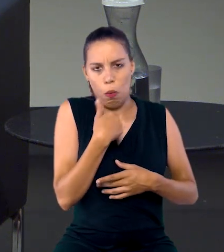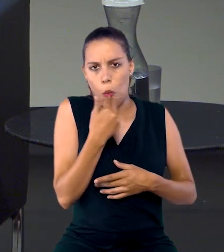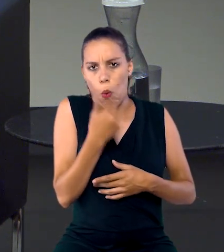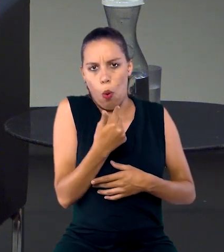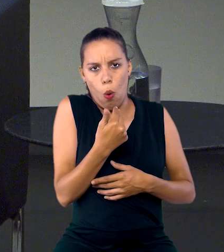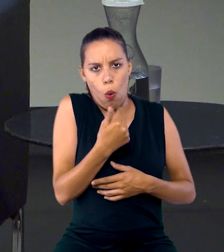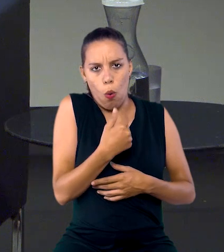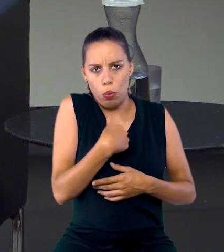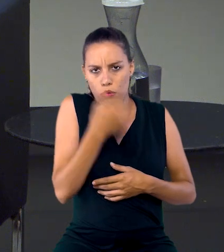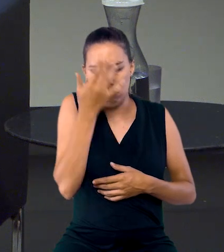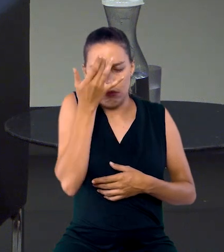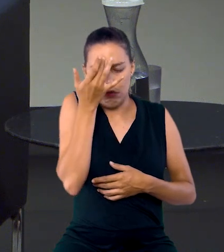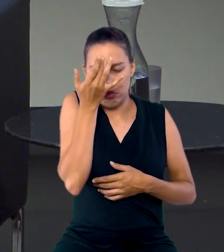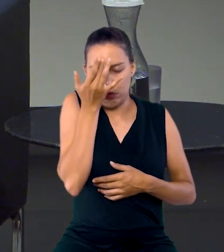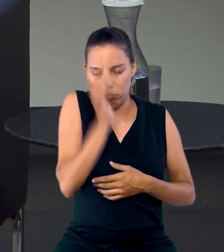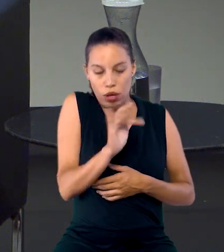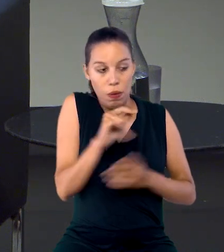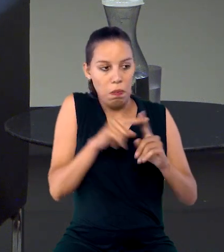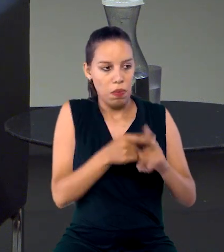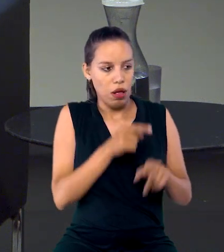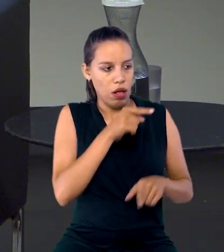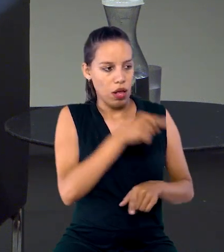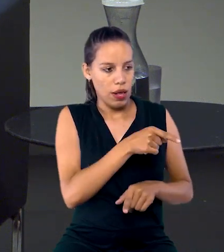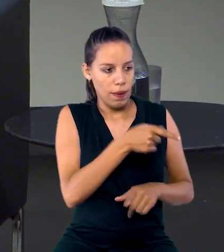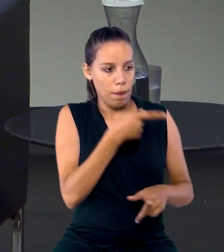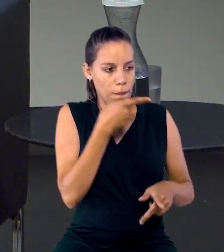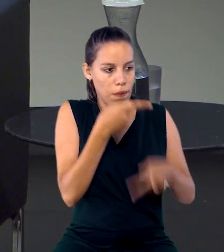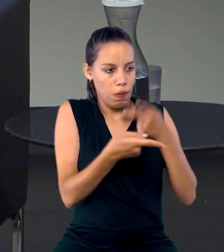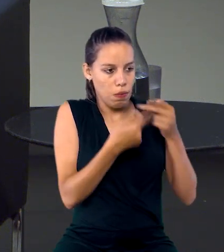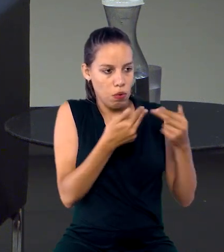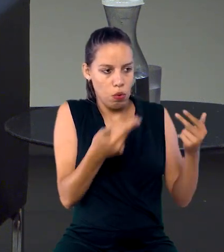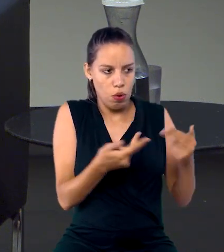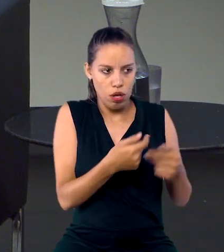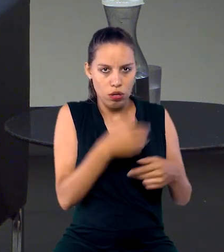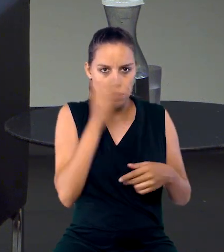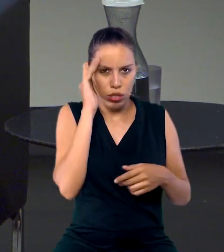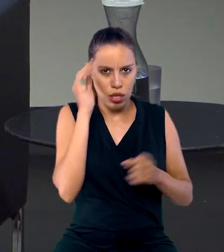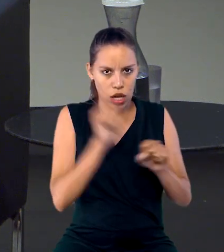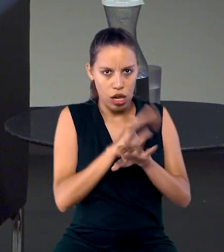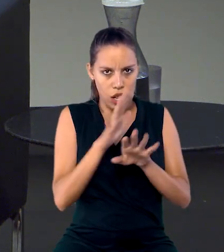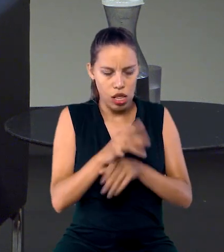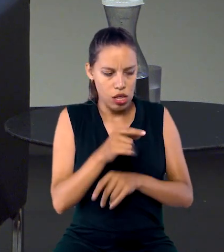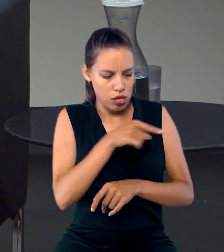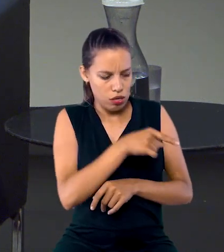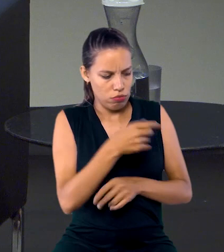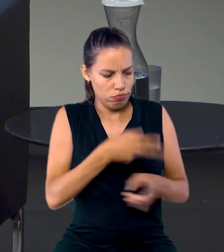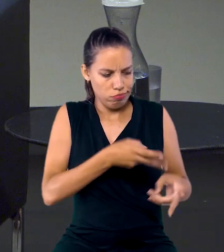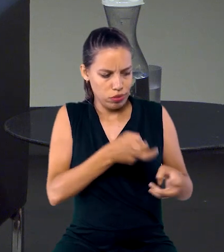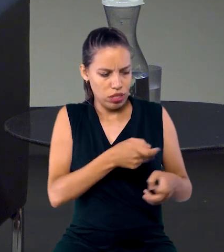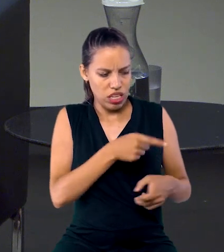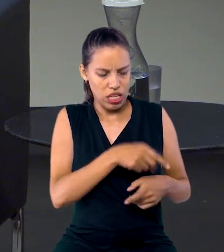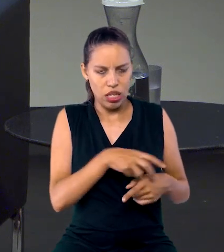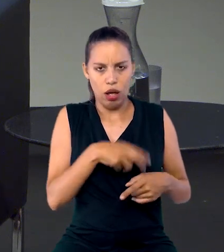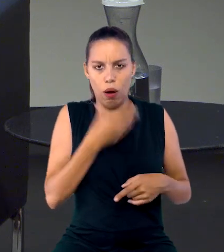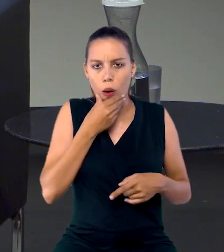né, há 500 anos, e ele está o dia inteiro sem comer numa cadeira de plástico.